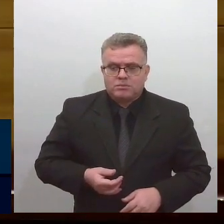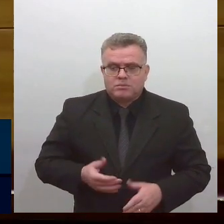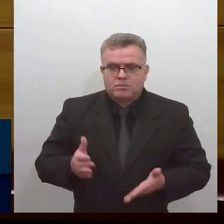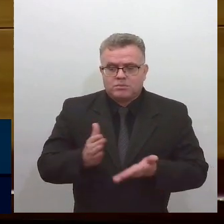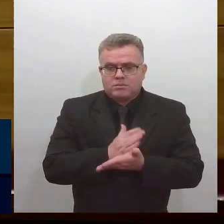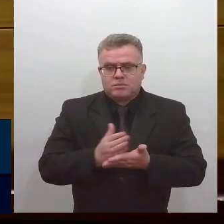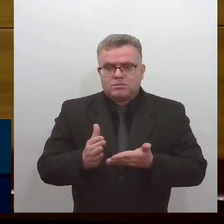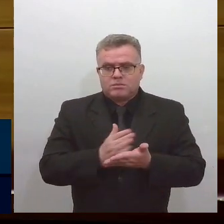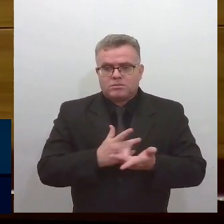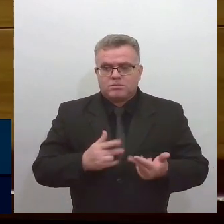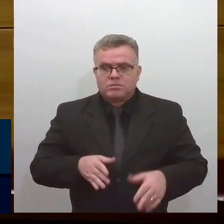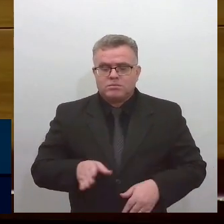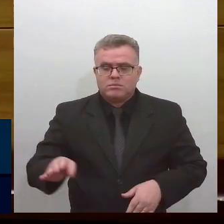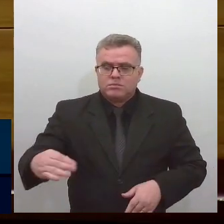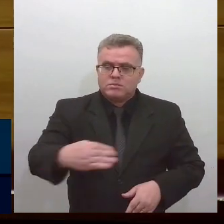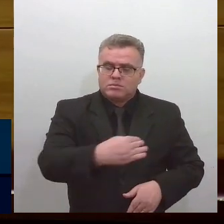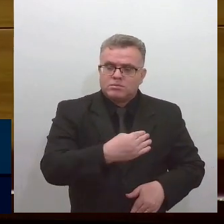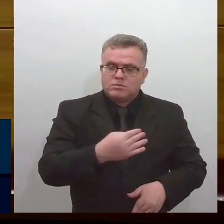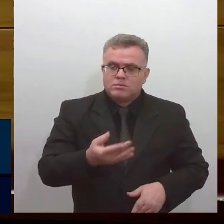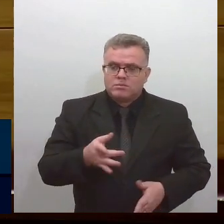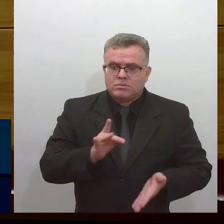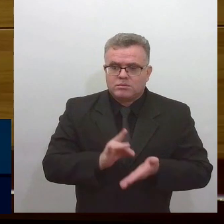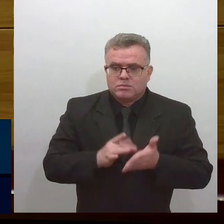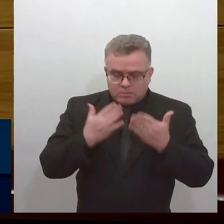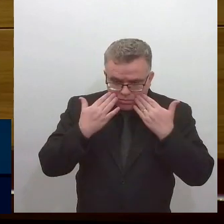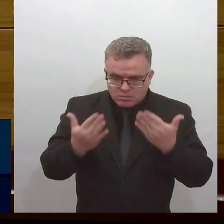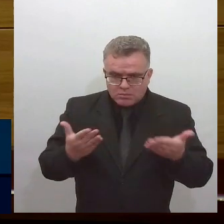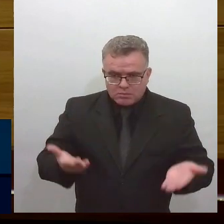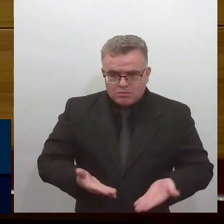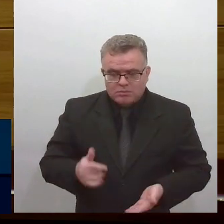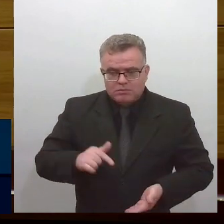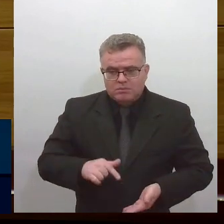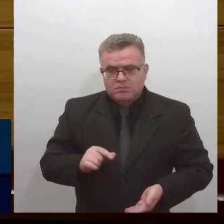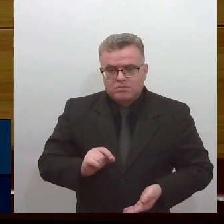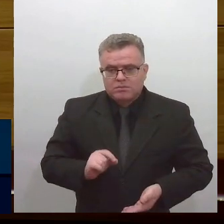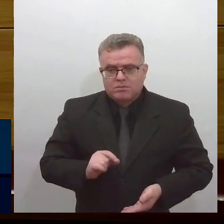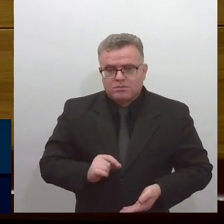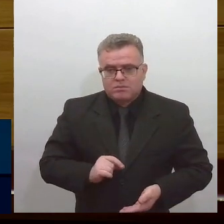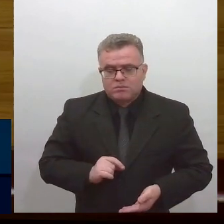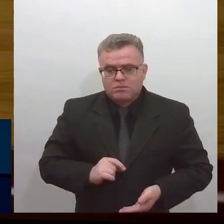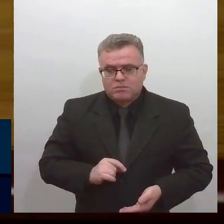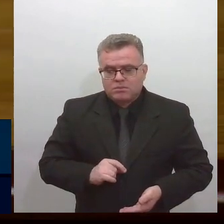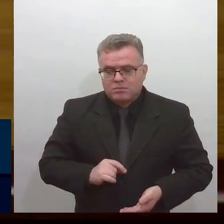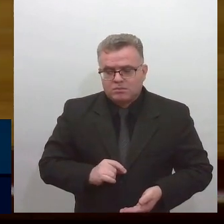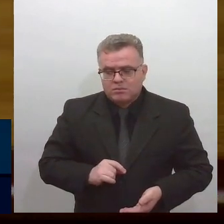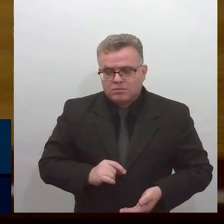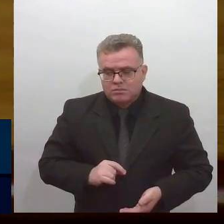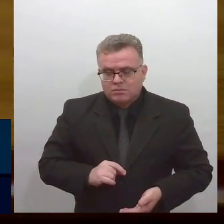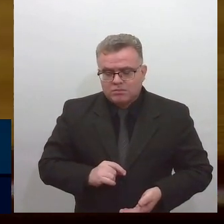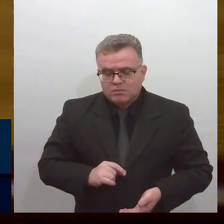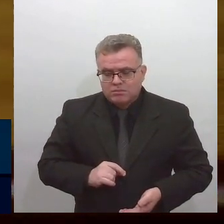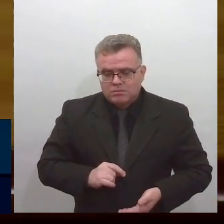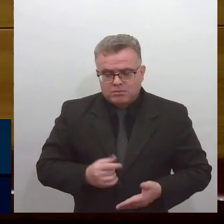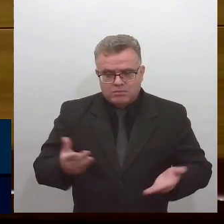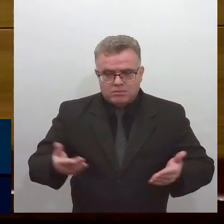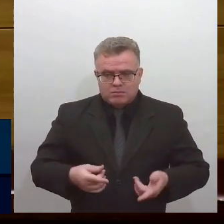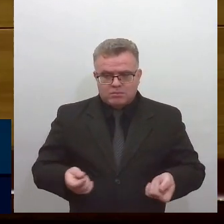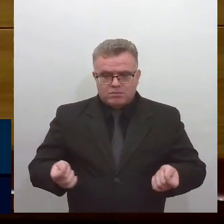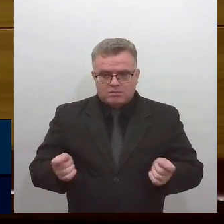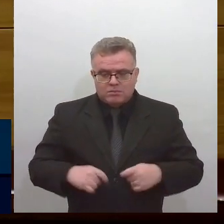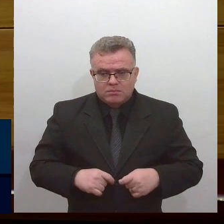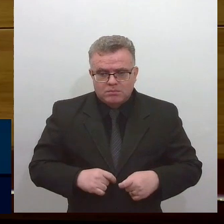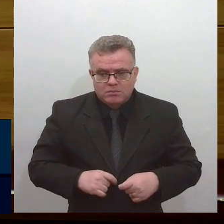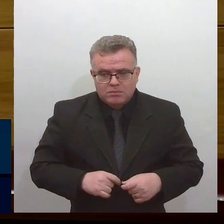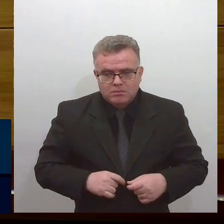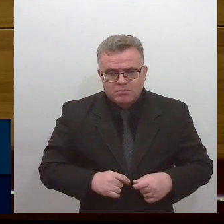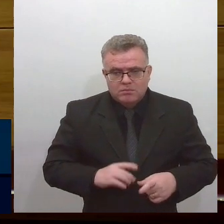eventualmente eu eu acho que não é o momento hoje hoje que eu digo nesse ciclo né não é o momento de duplicar ainda porque ela não